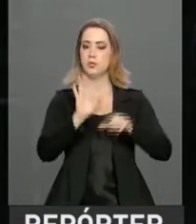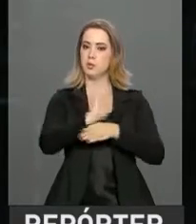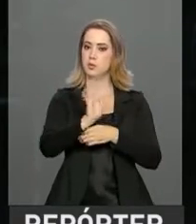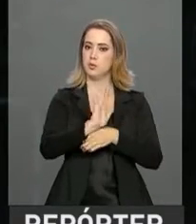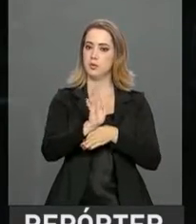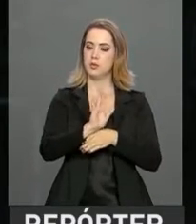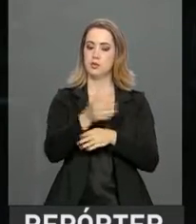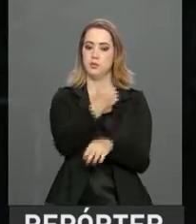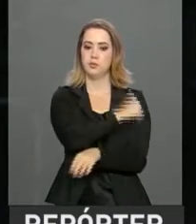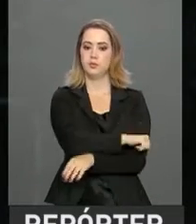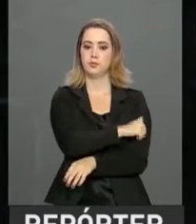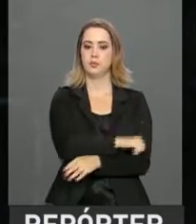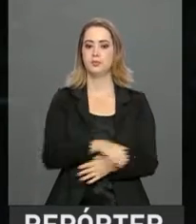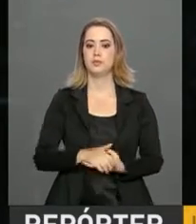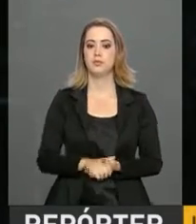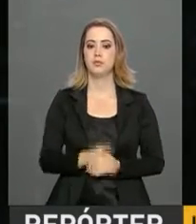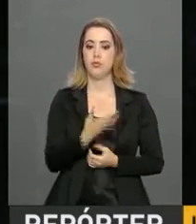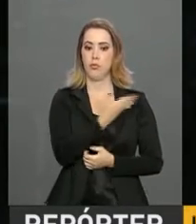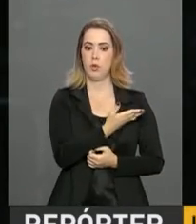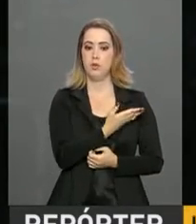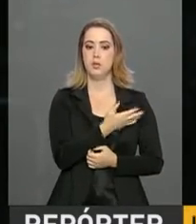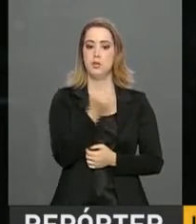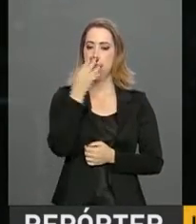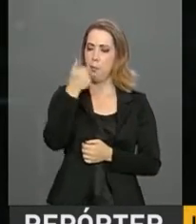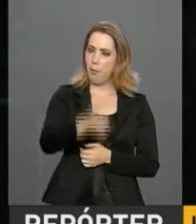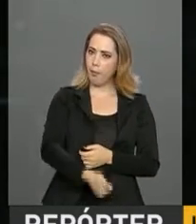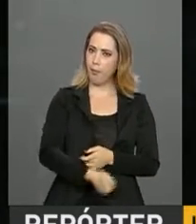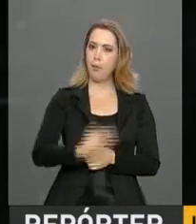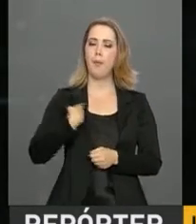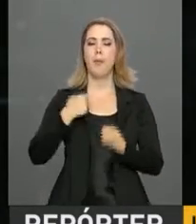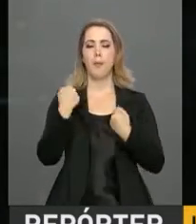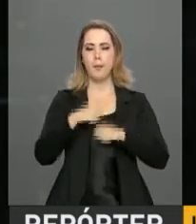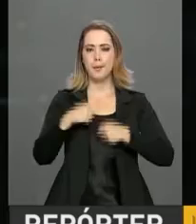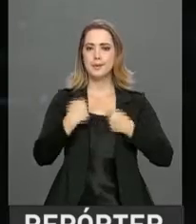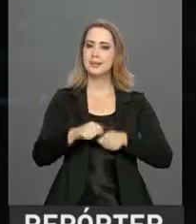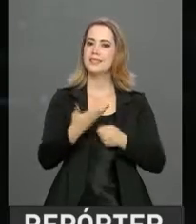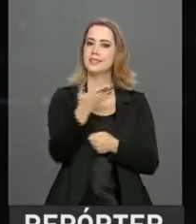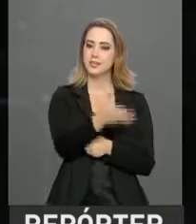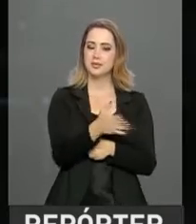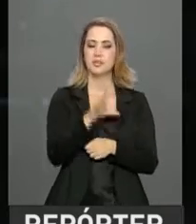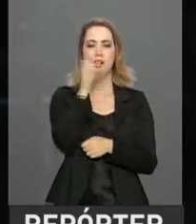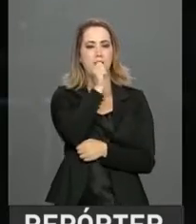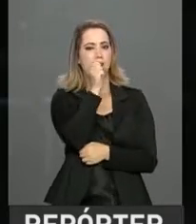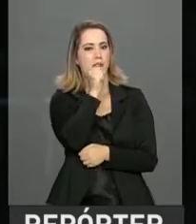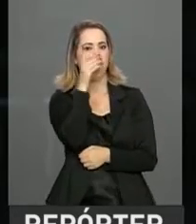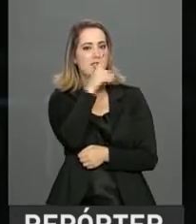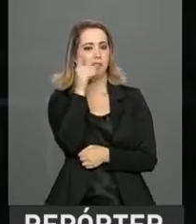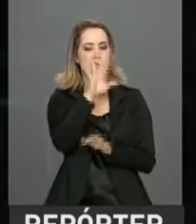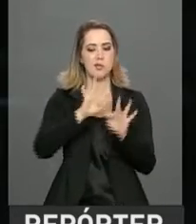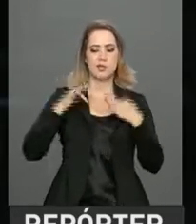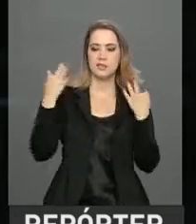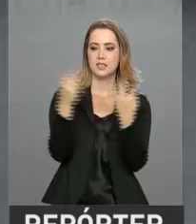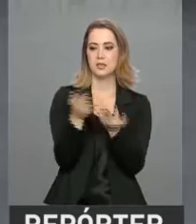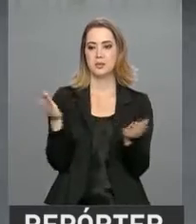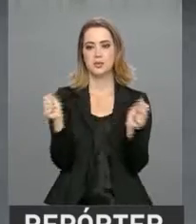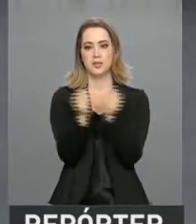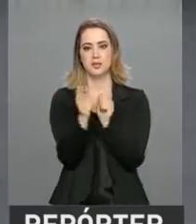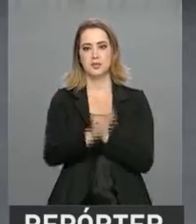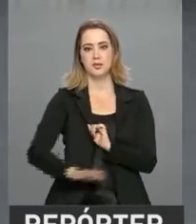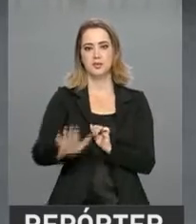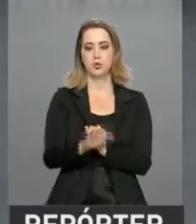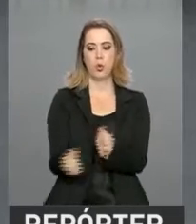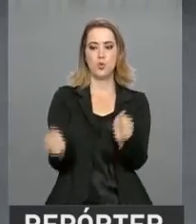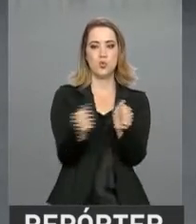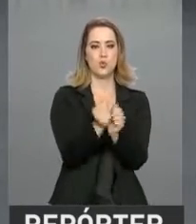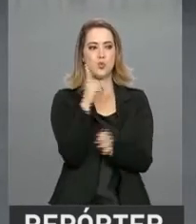ter isso aí sempre, né? Sempre é bom ter assim no final de semana, principalmente, né? Para todo mundo vir aqui, as famílias, as crianças. Esta